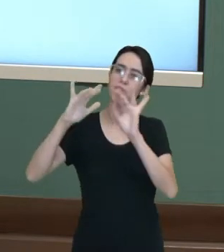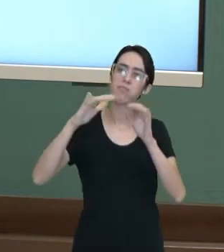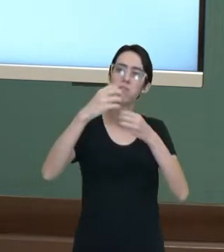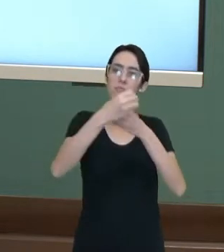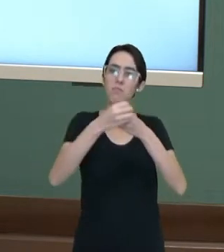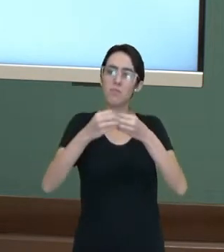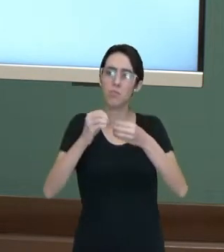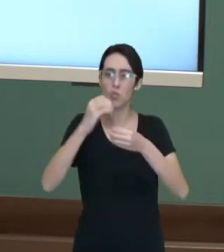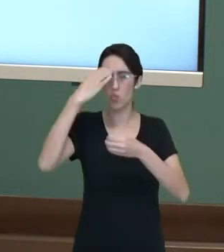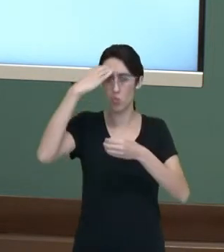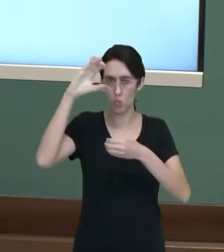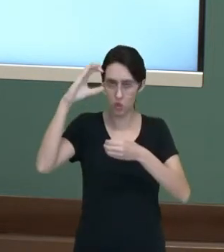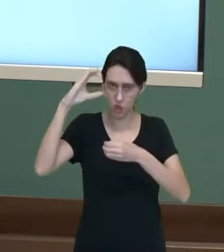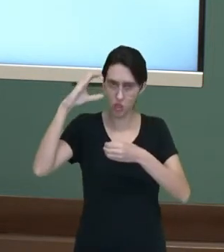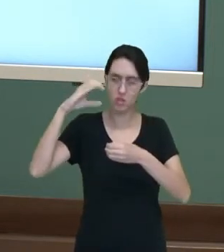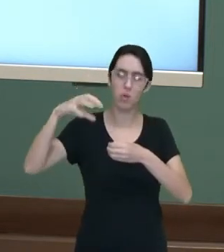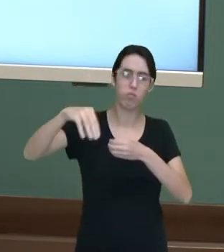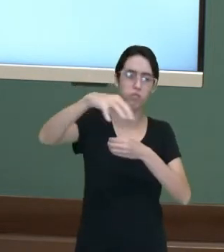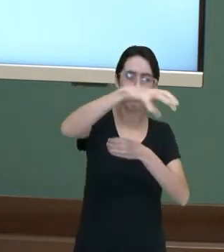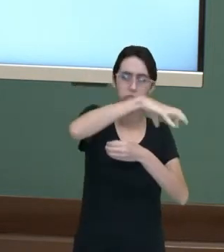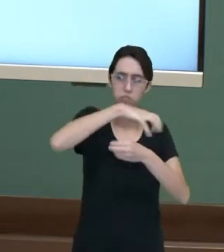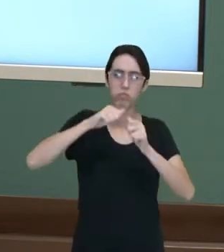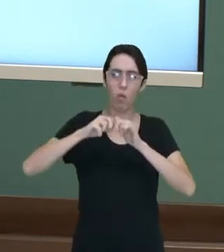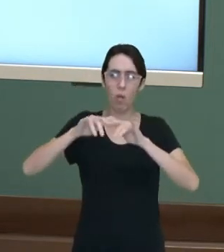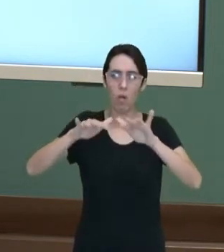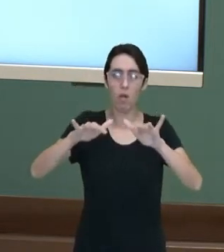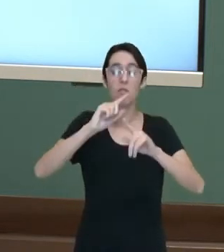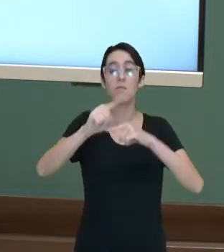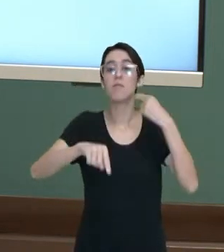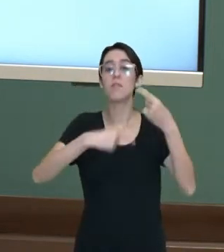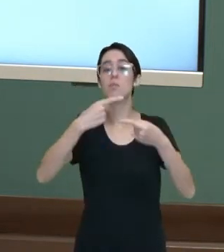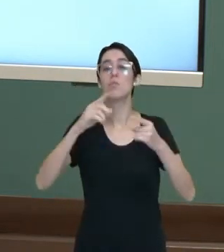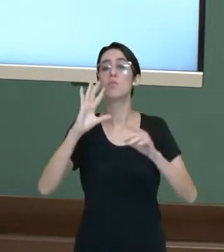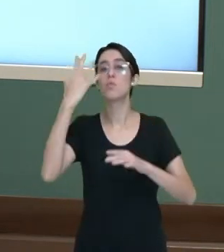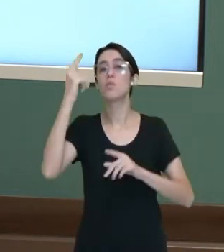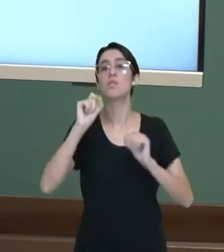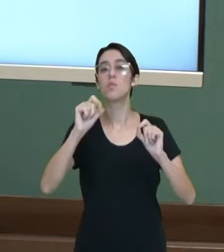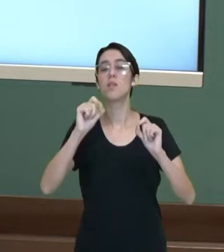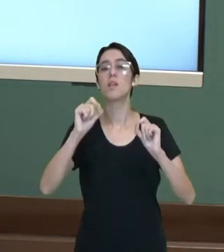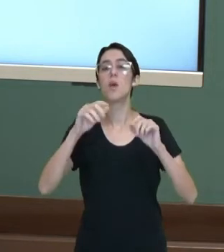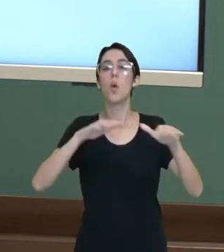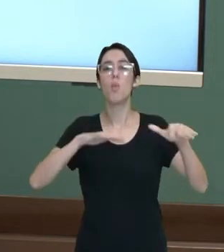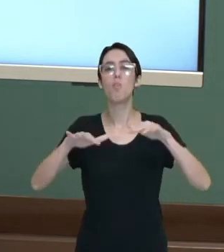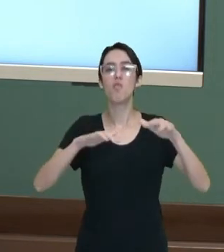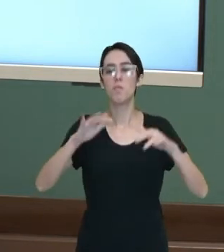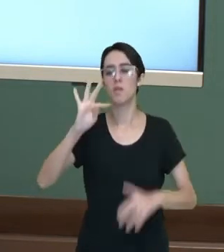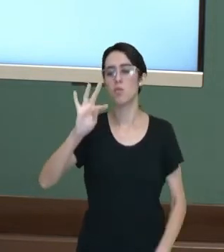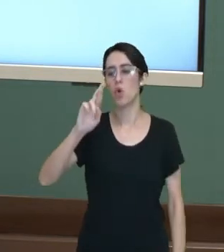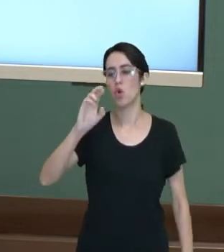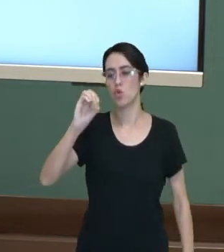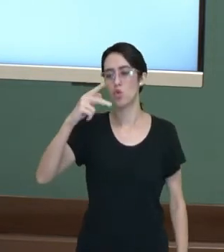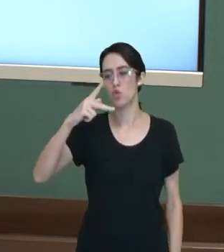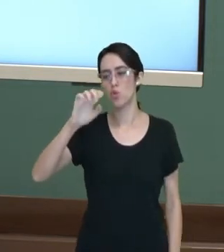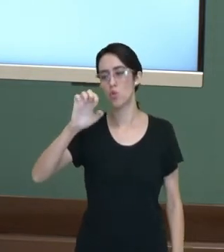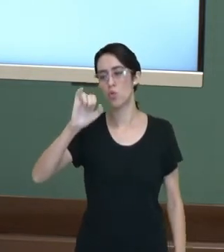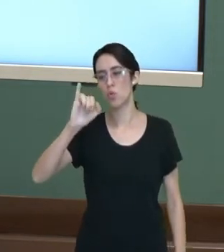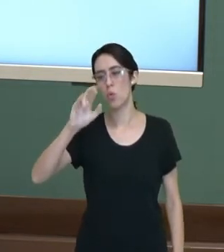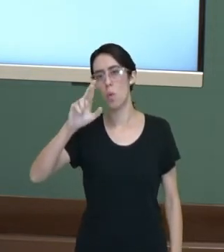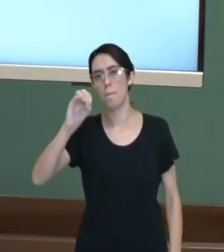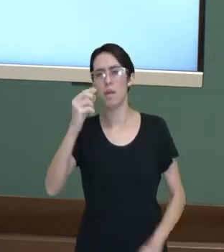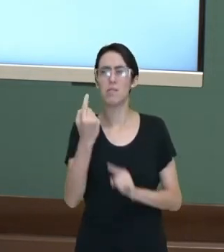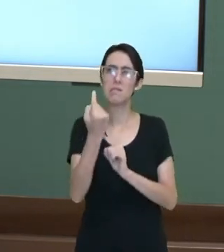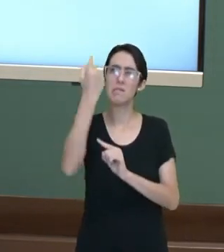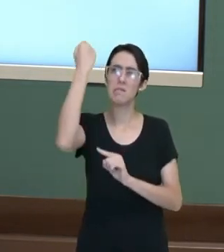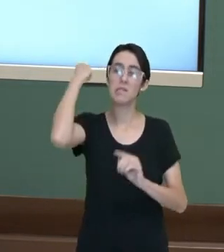de Curitiba e depois nós temos aí o movimento tropeiro, né? Faz muito tempo, lá pelos idos do